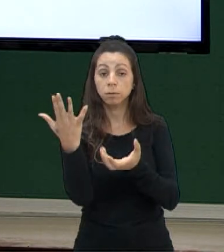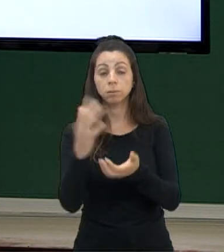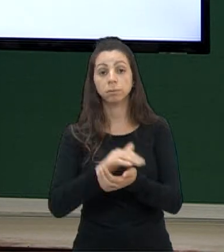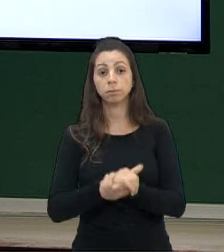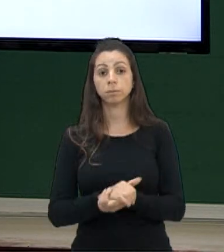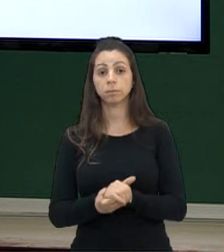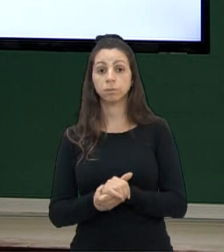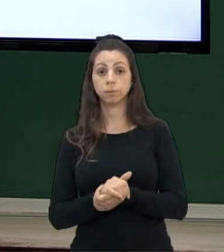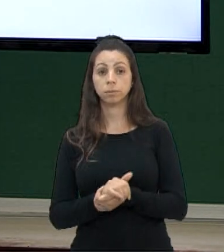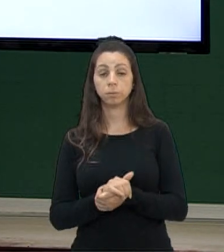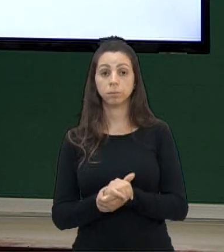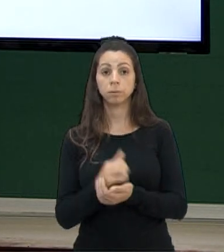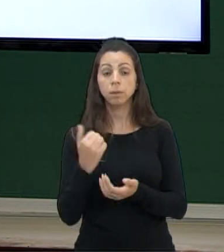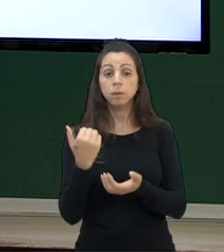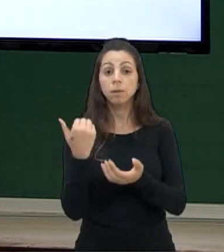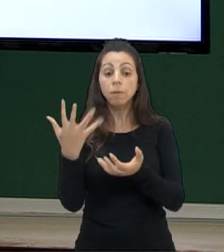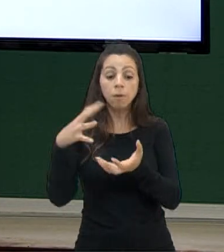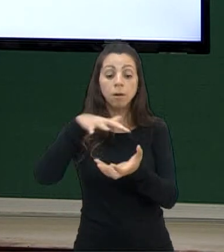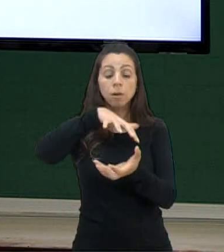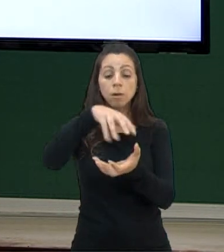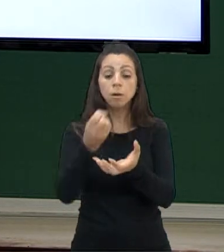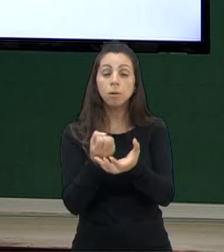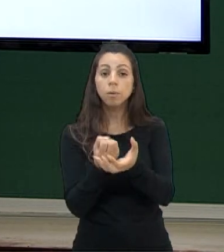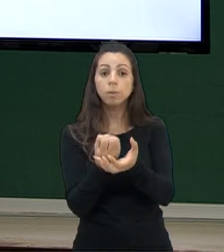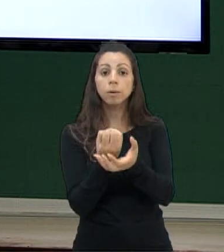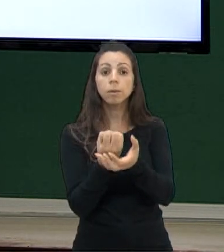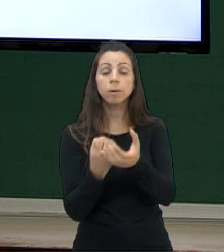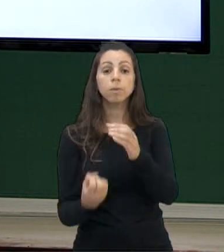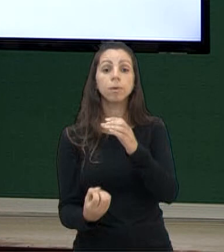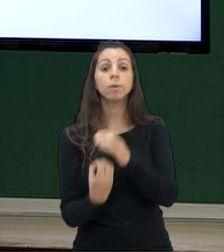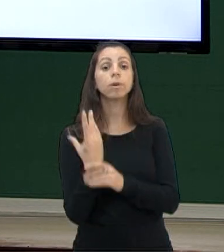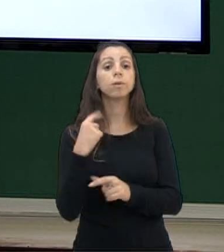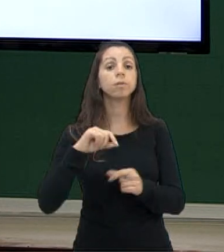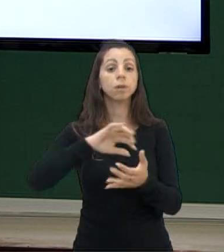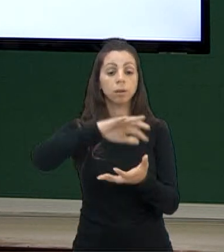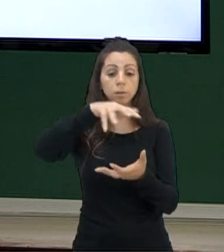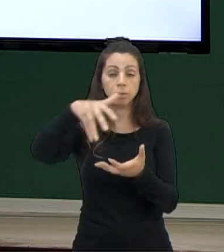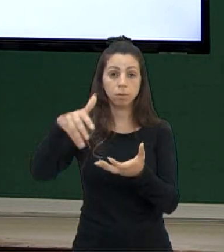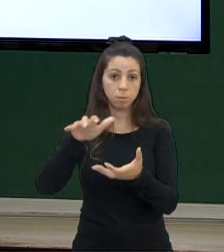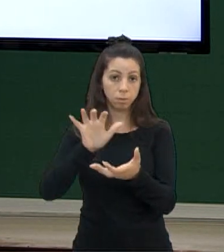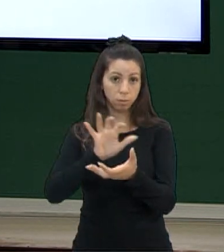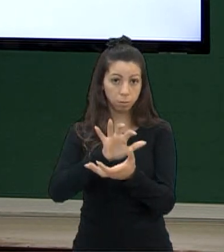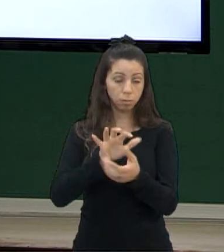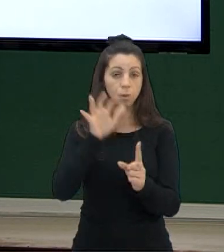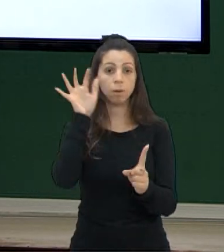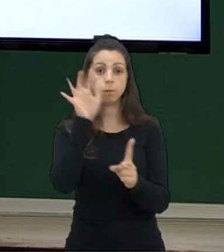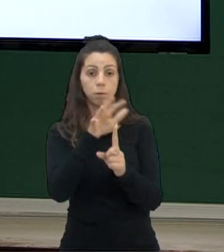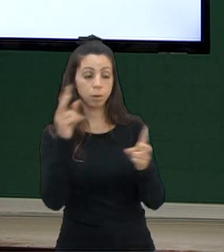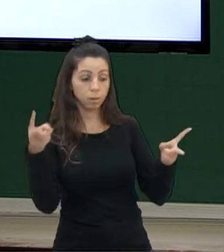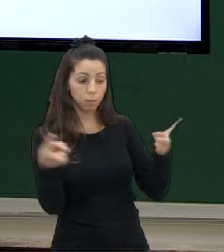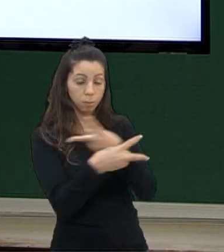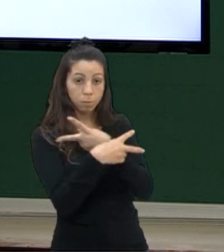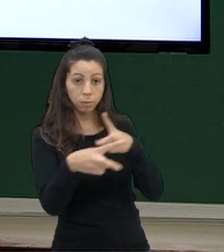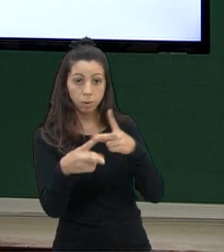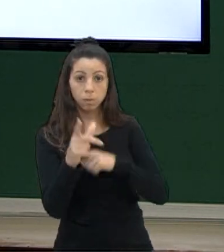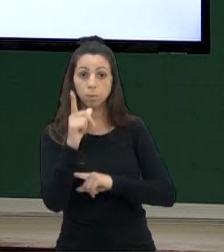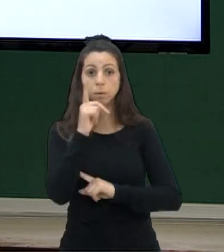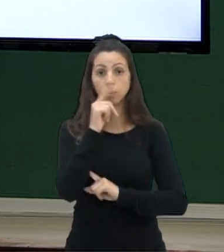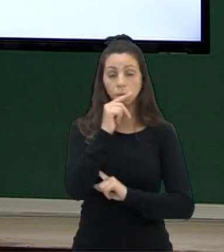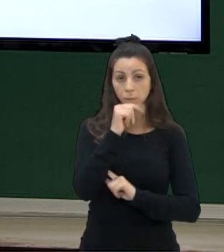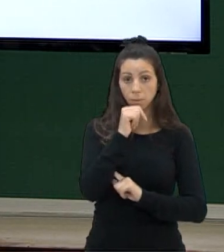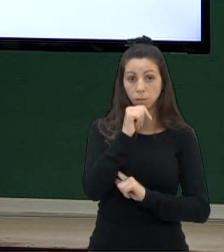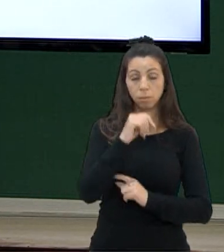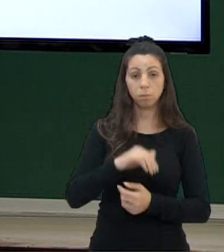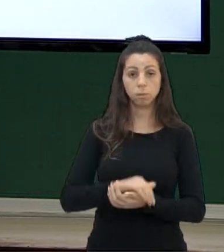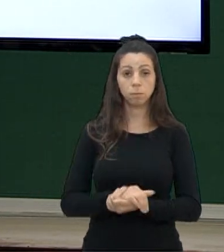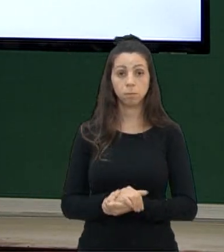E estes agentes externos têm a sua origem na superfície. Temos a ação do vento, a ação da água, nós